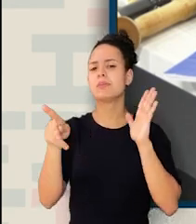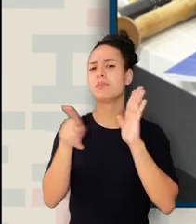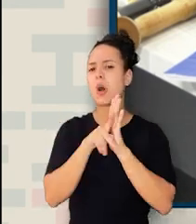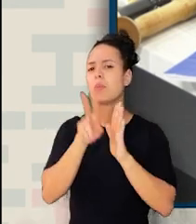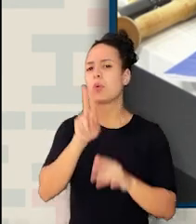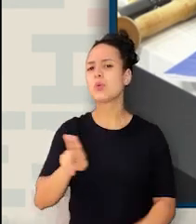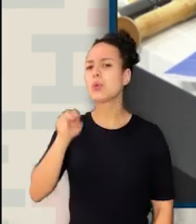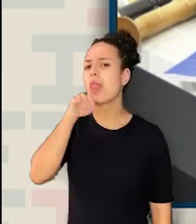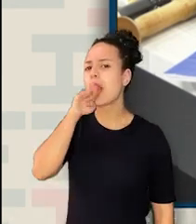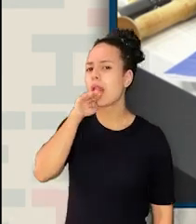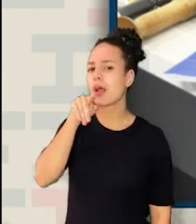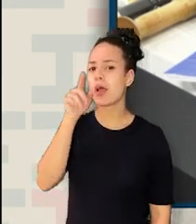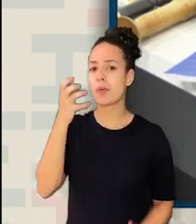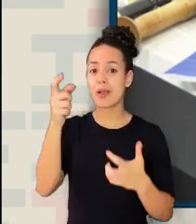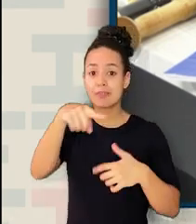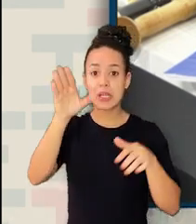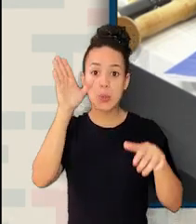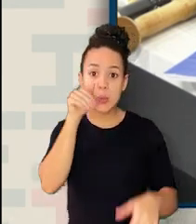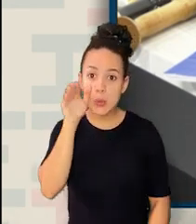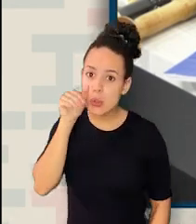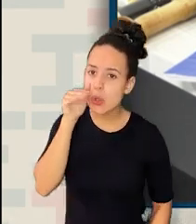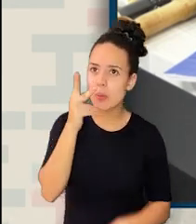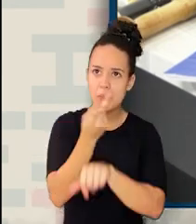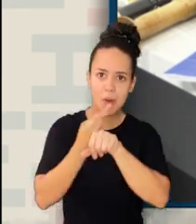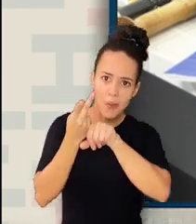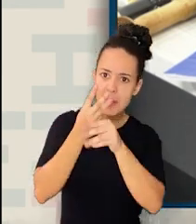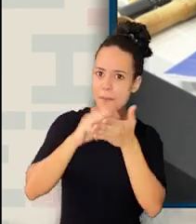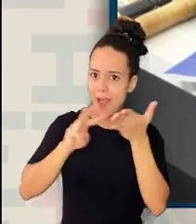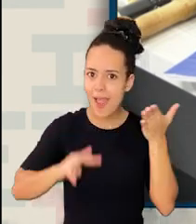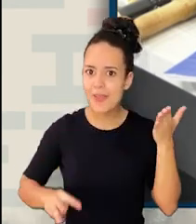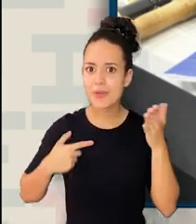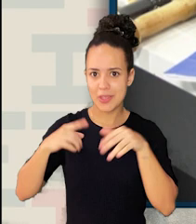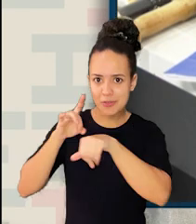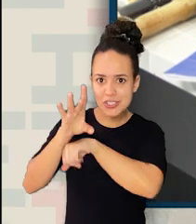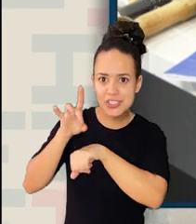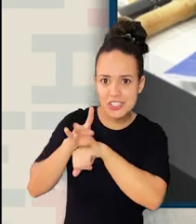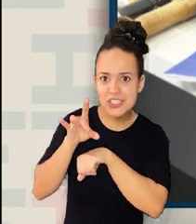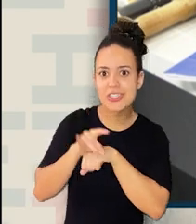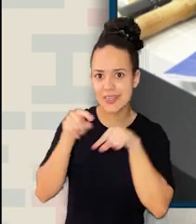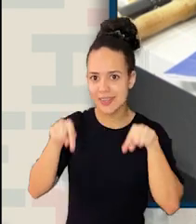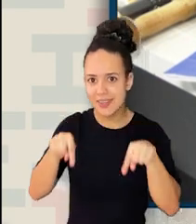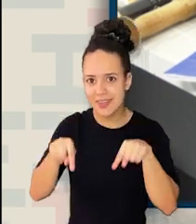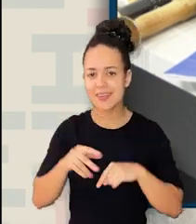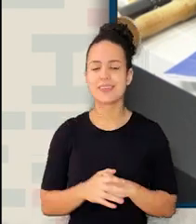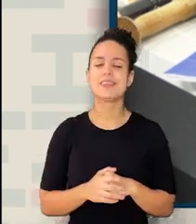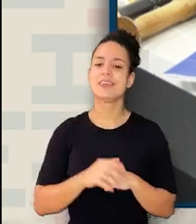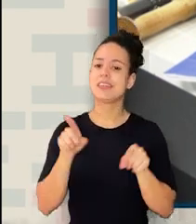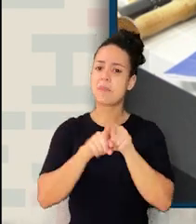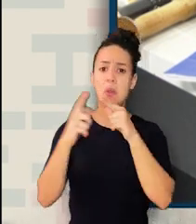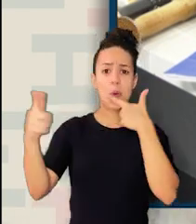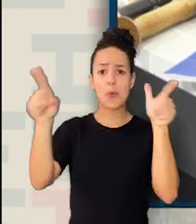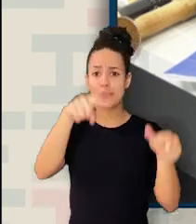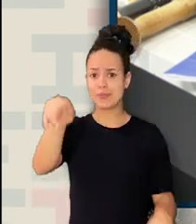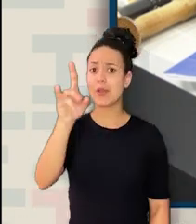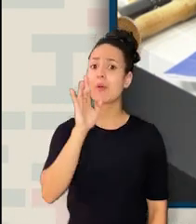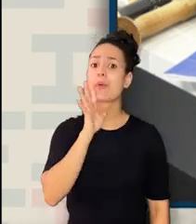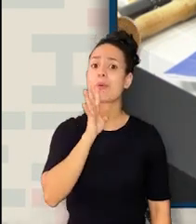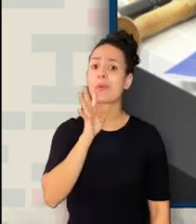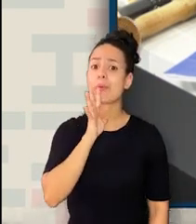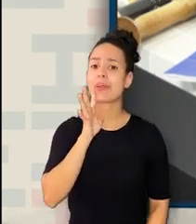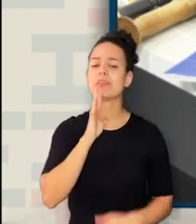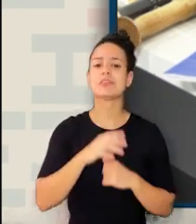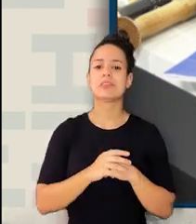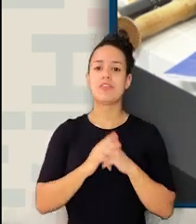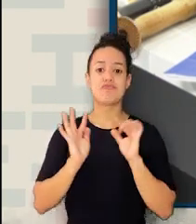Espero que vocês fiquem bastante curiosos, procurem os métodos que eu indiquei aqui e outros que vocês conheçam. E eu